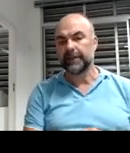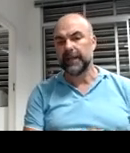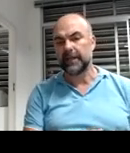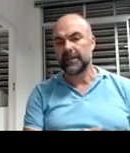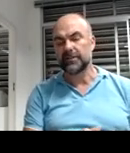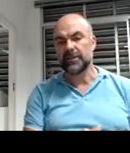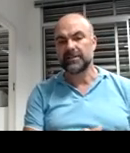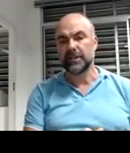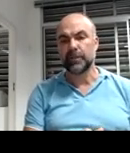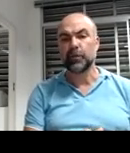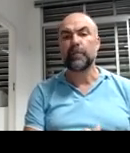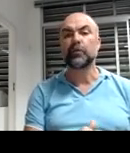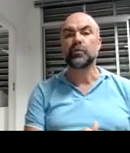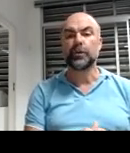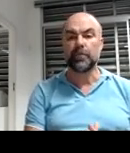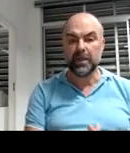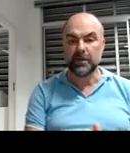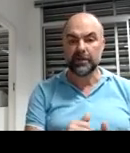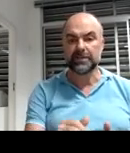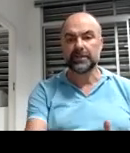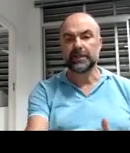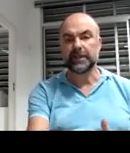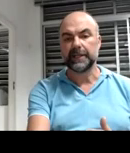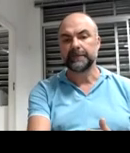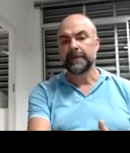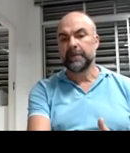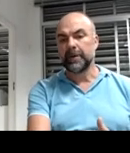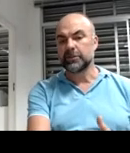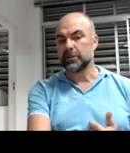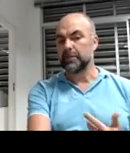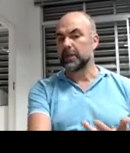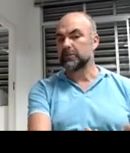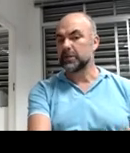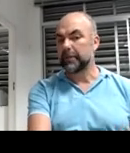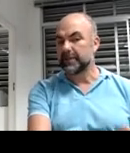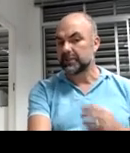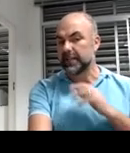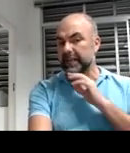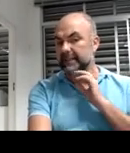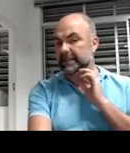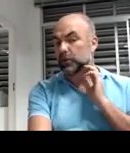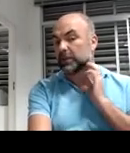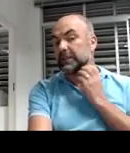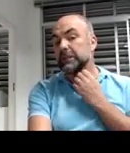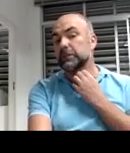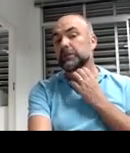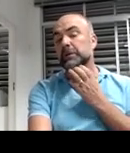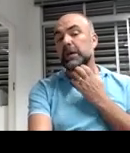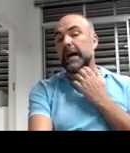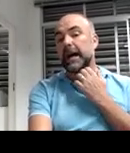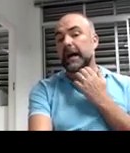agora, né? Início desse ano, por 1,8 bilhões. Né? Mas nós também temos empresas na área da saúde,